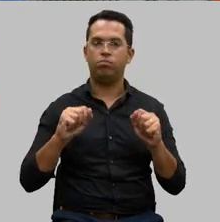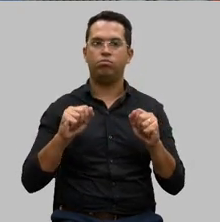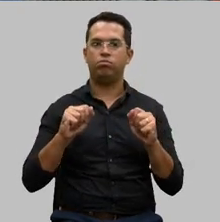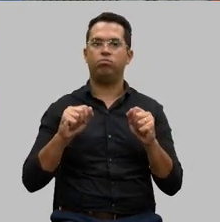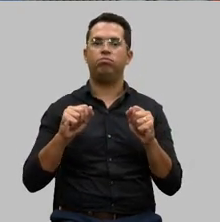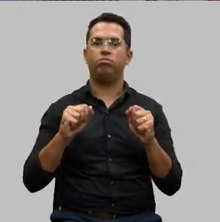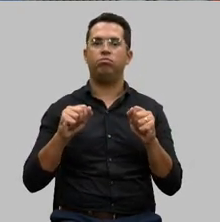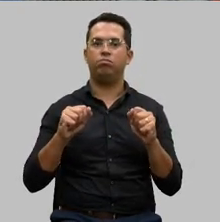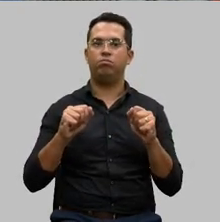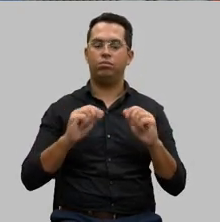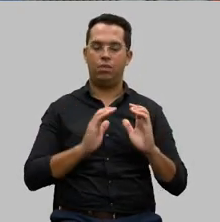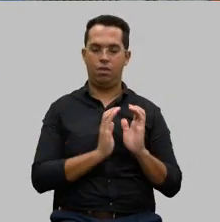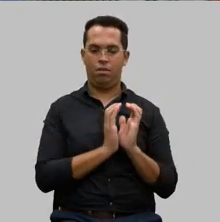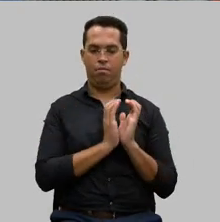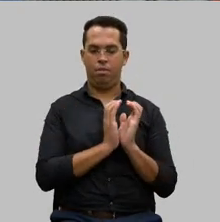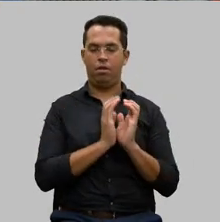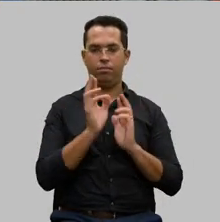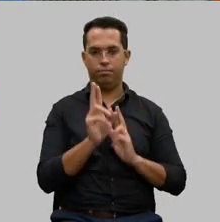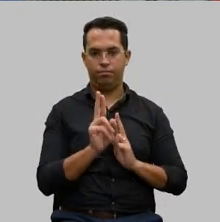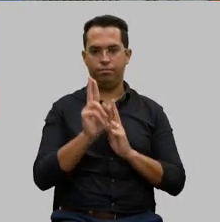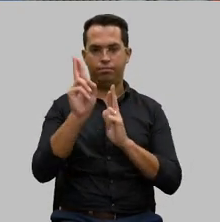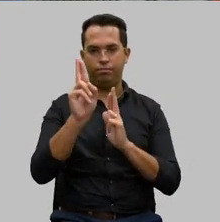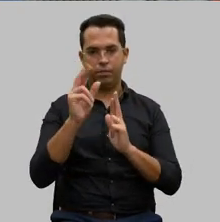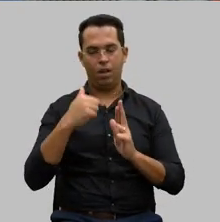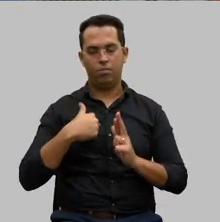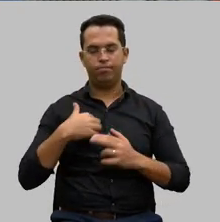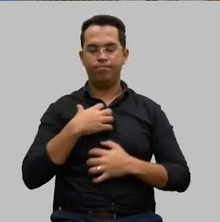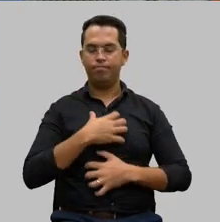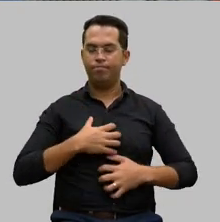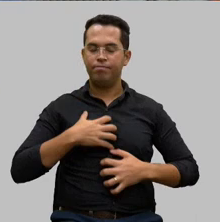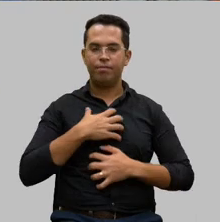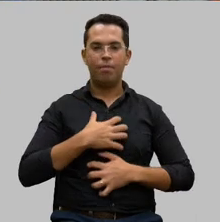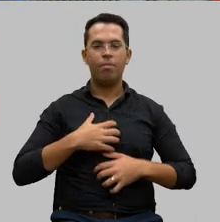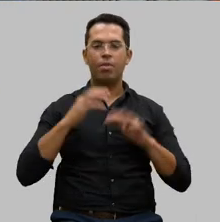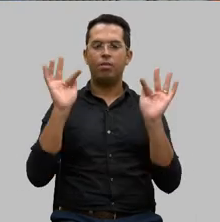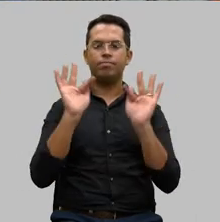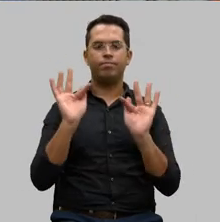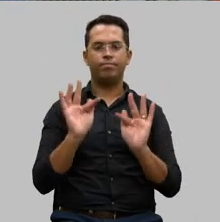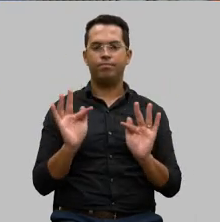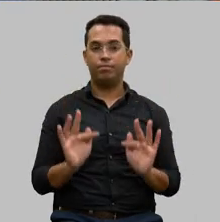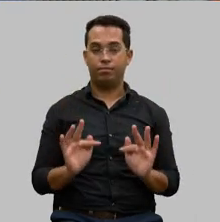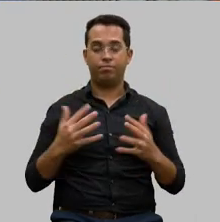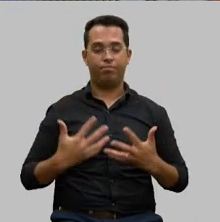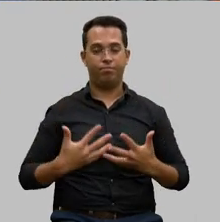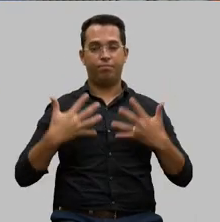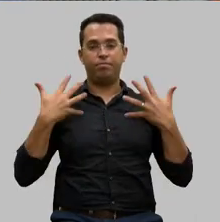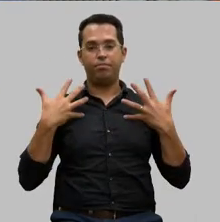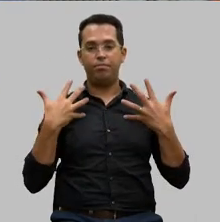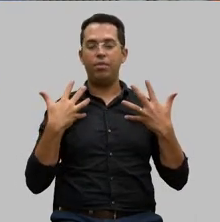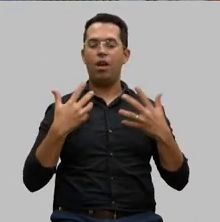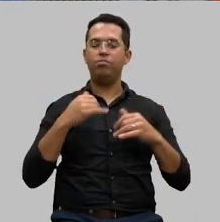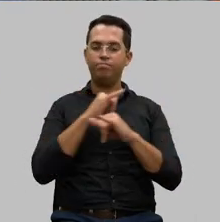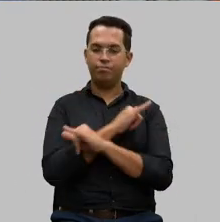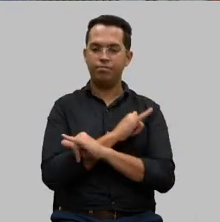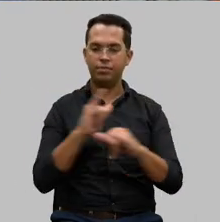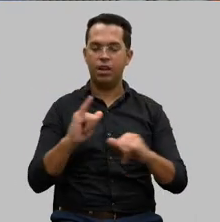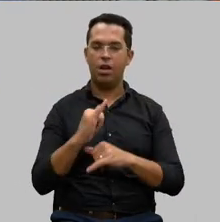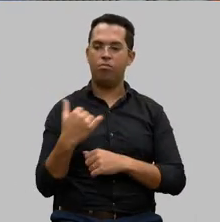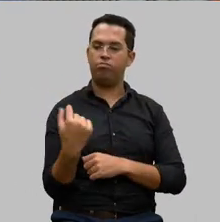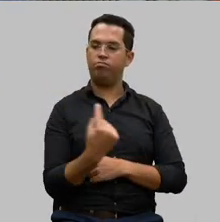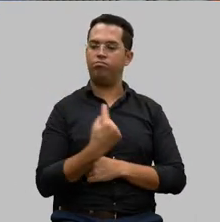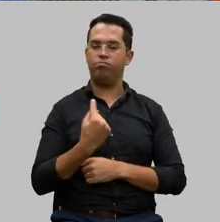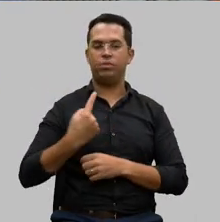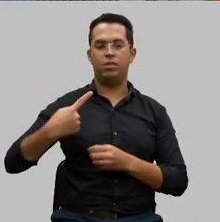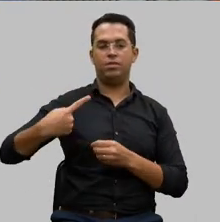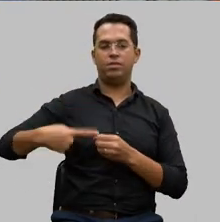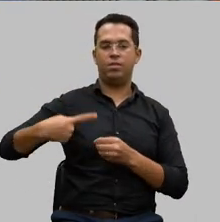apaz e eu fico muito honrado de poder dizer que na nossa cidade através do nosso prefeito willam Parreira a